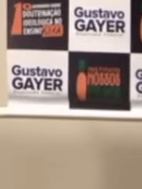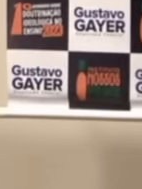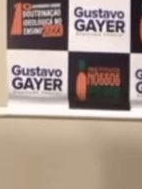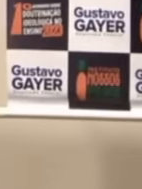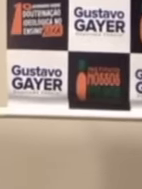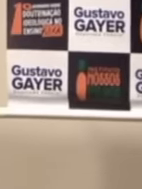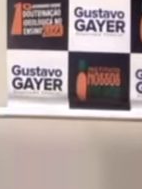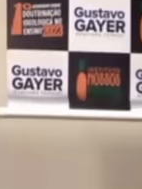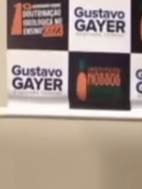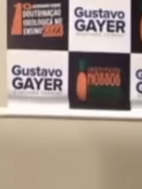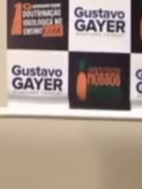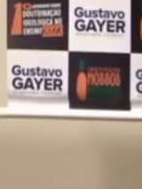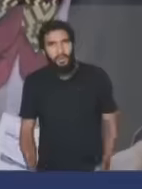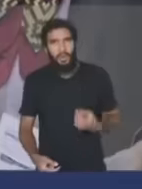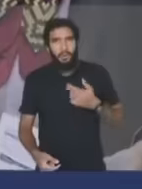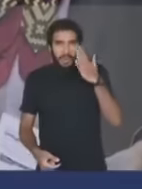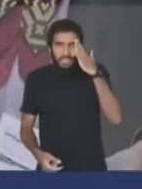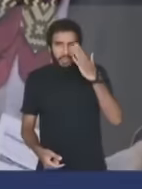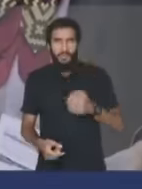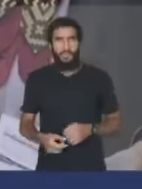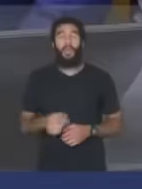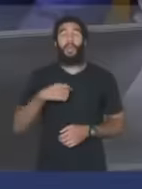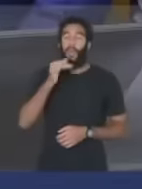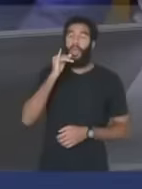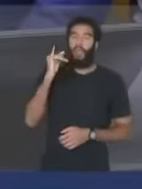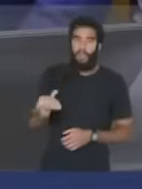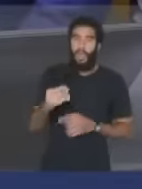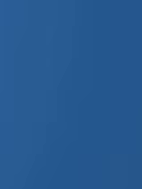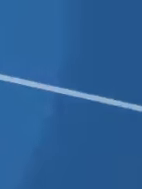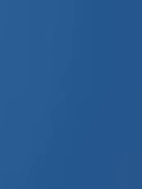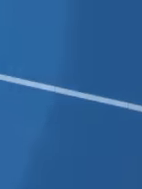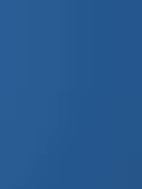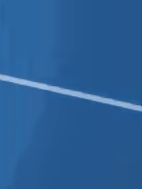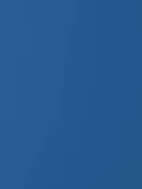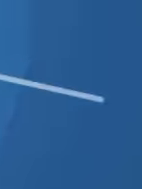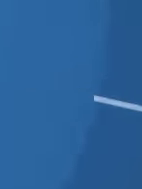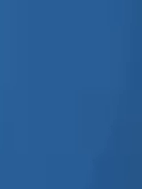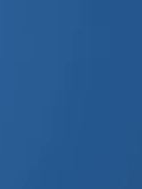por exemplo. Atacou o meu filho. Eu não disse a palavra atacar, essa palavra é de Vossa Excelência.